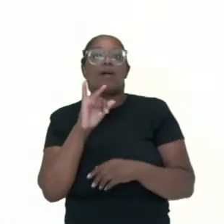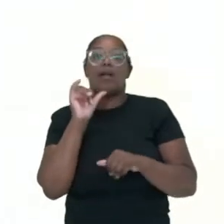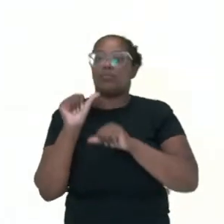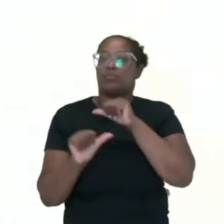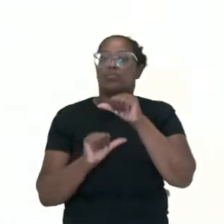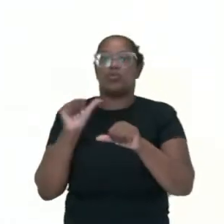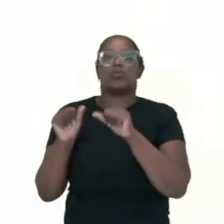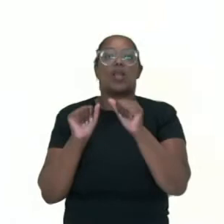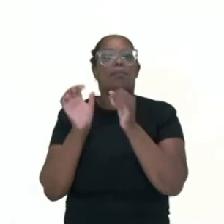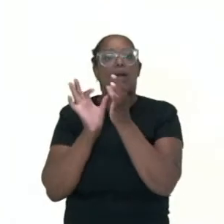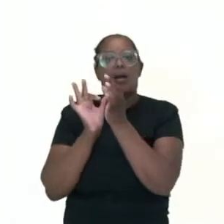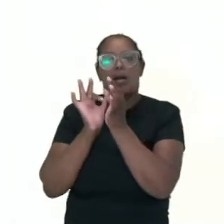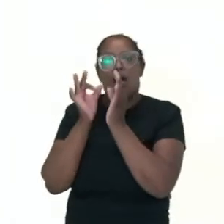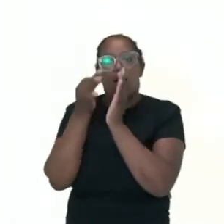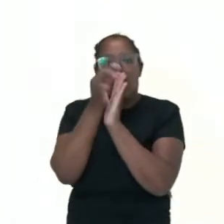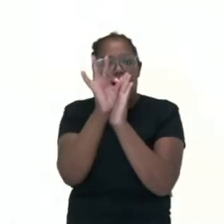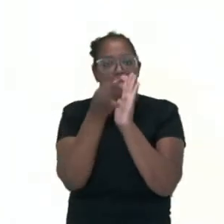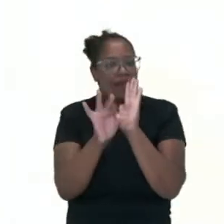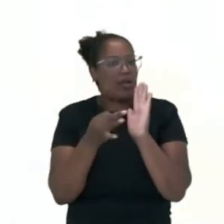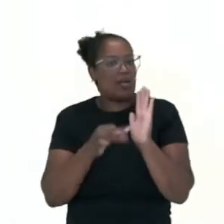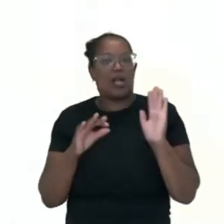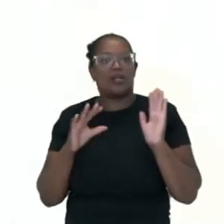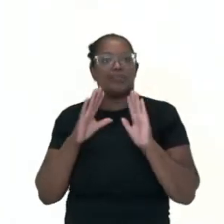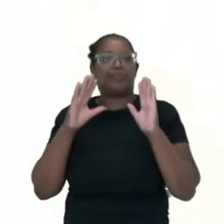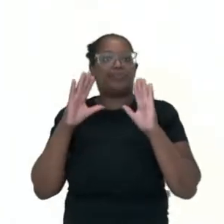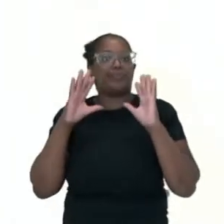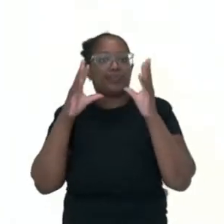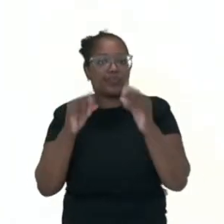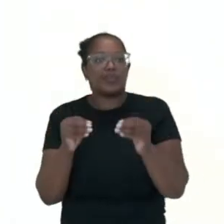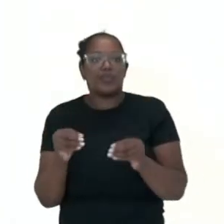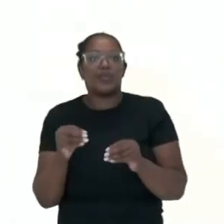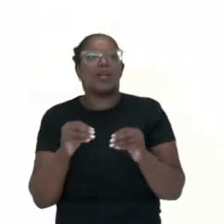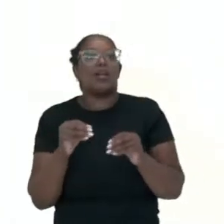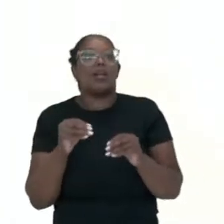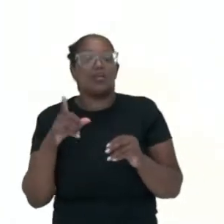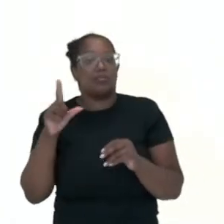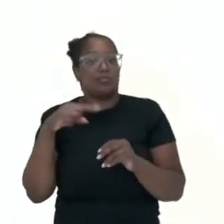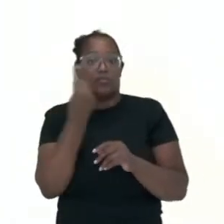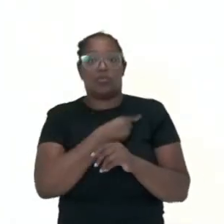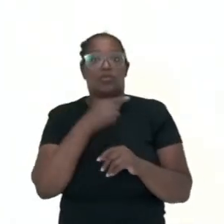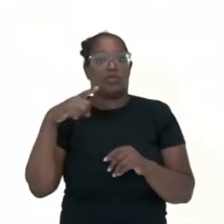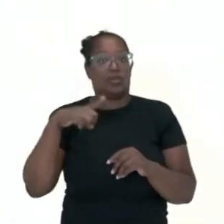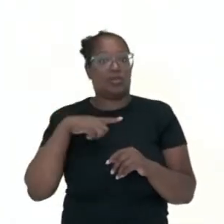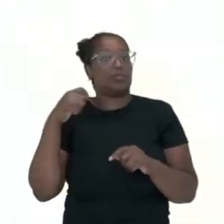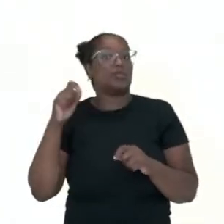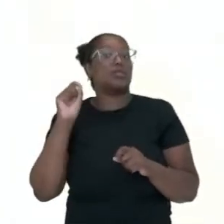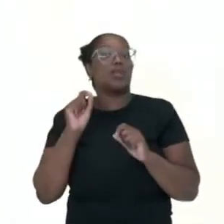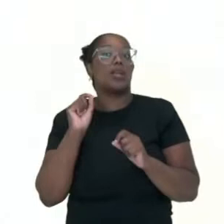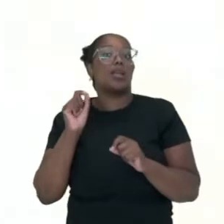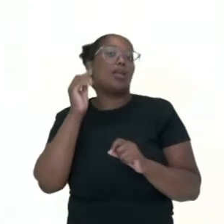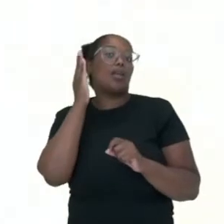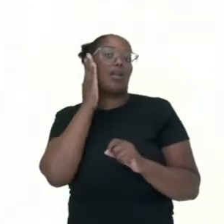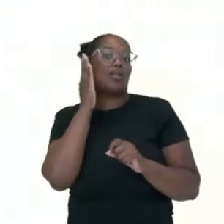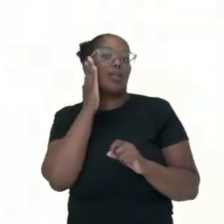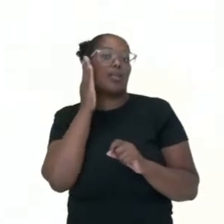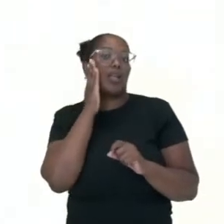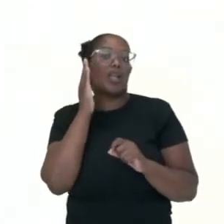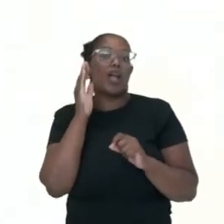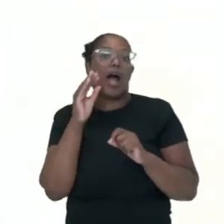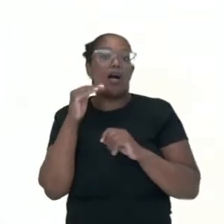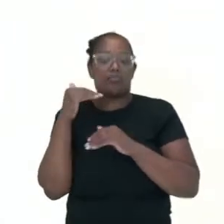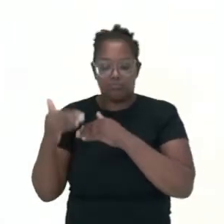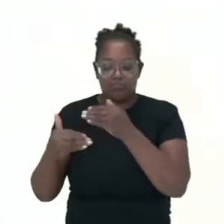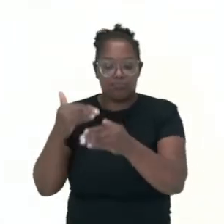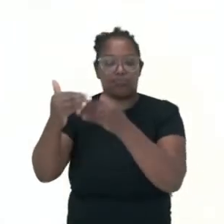para a análise que a gente vai fazer agora. Dentro dessa perspectiva, temos que entender a dinâmica no decorrer do processo. A